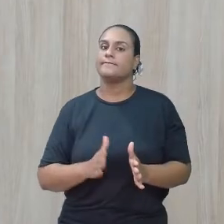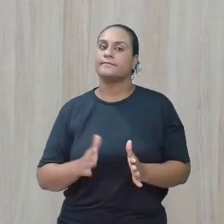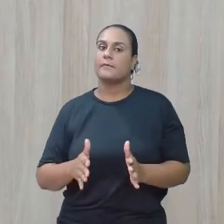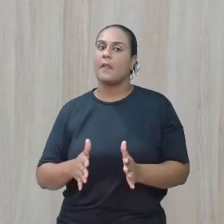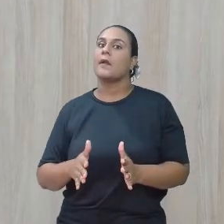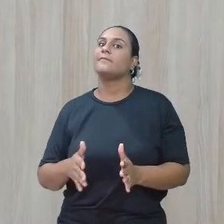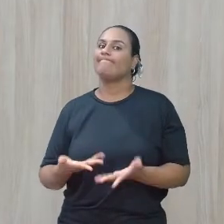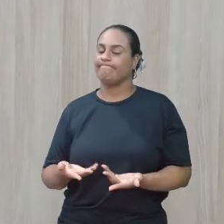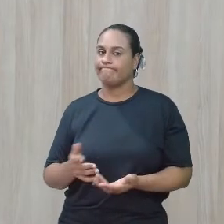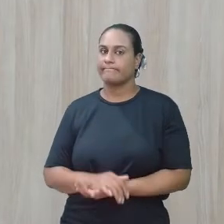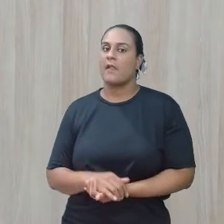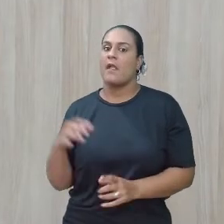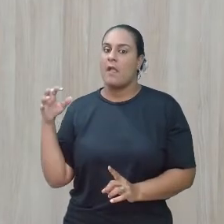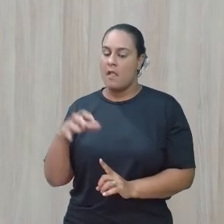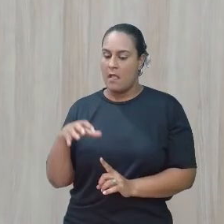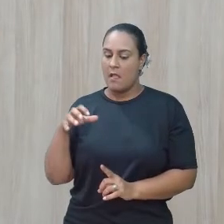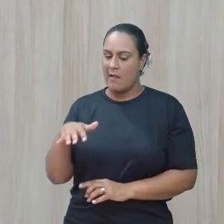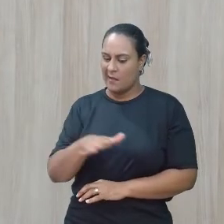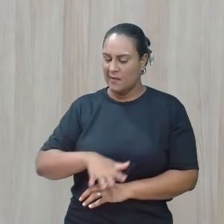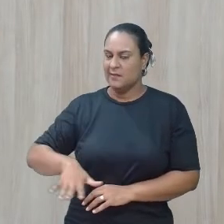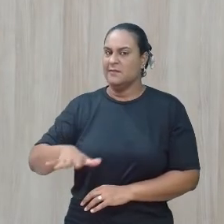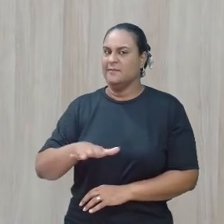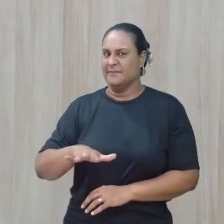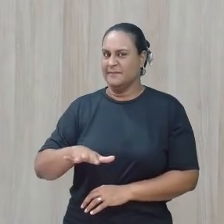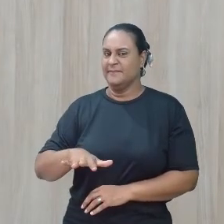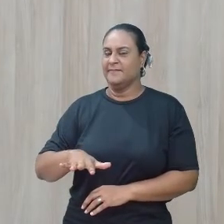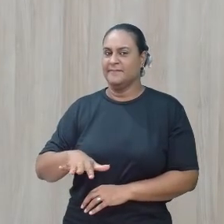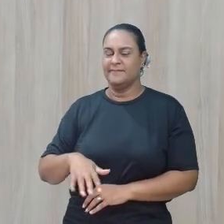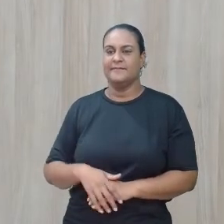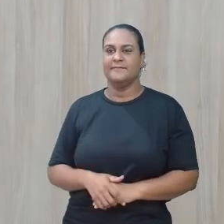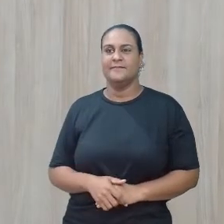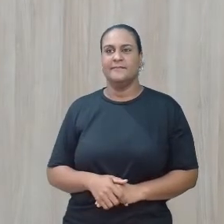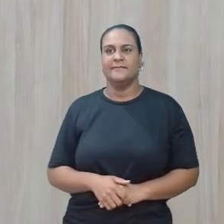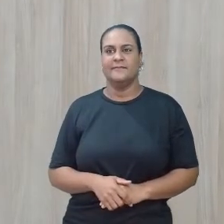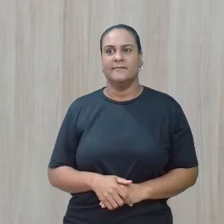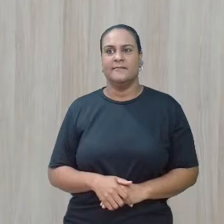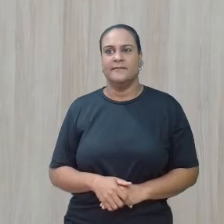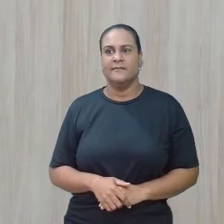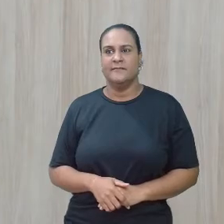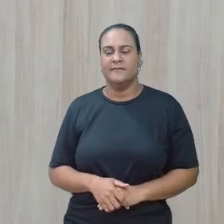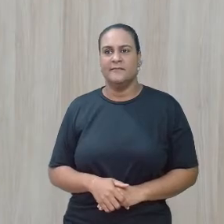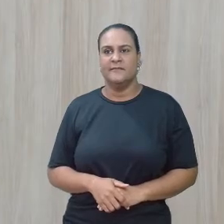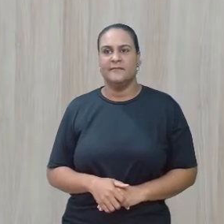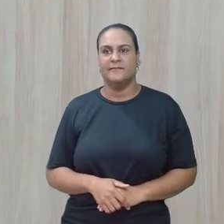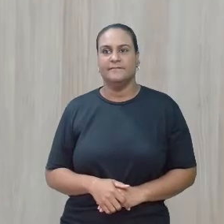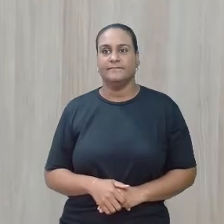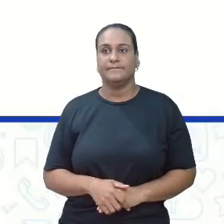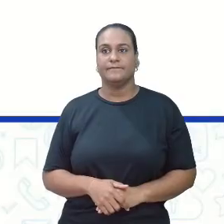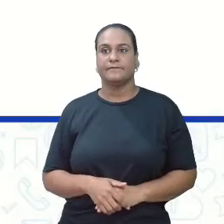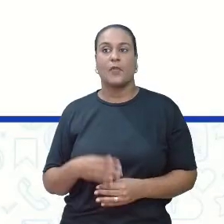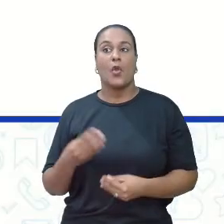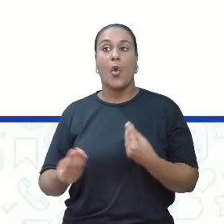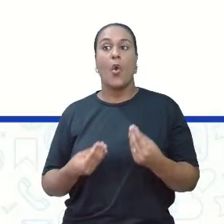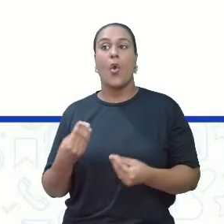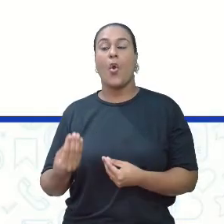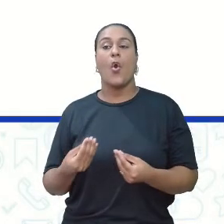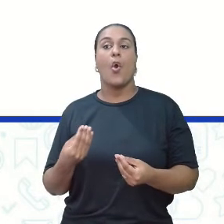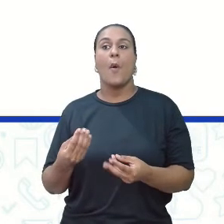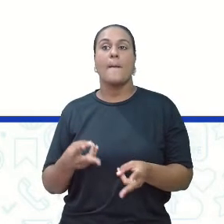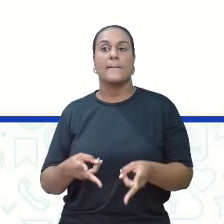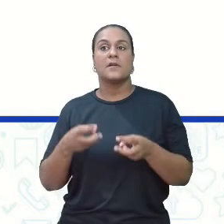causa algum desgaste naquele meio ambiente, ok? E aí, previsão de